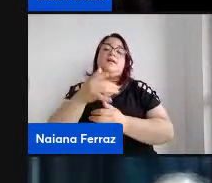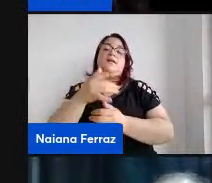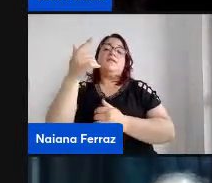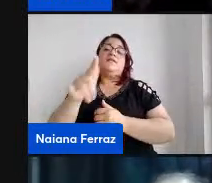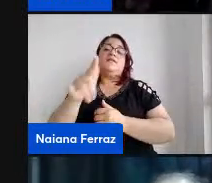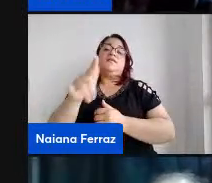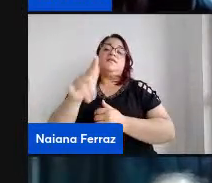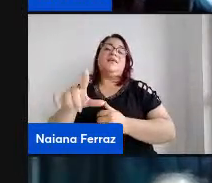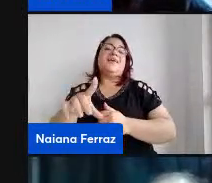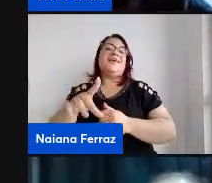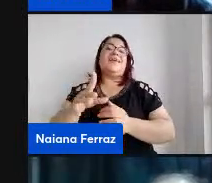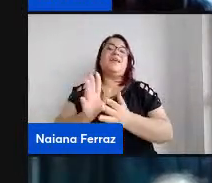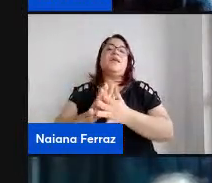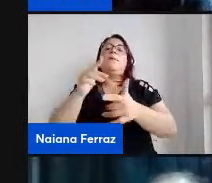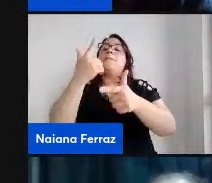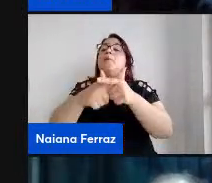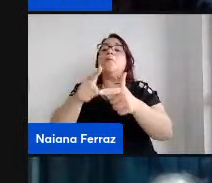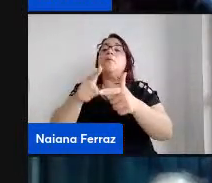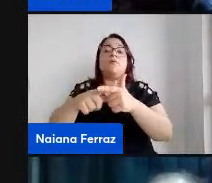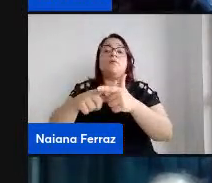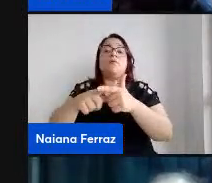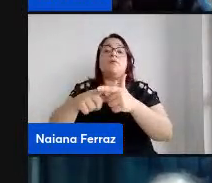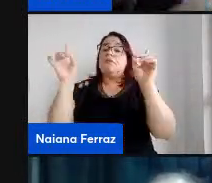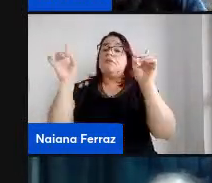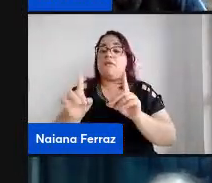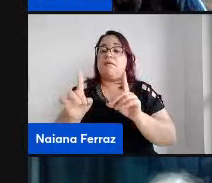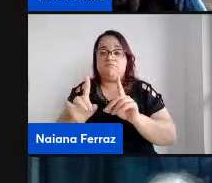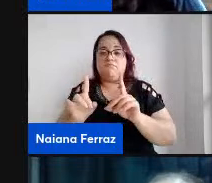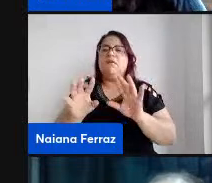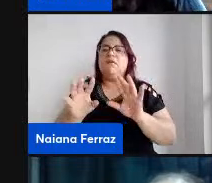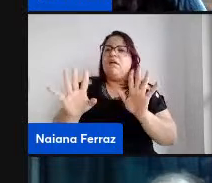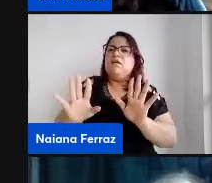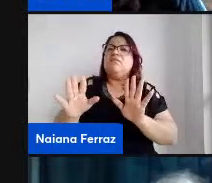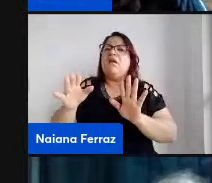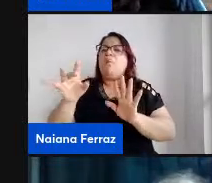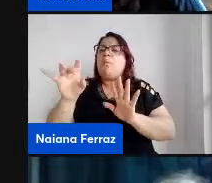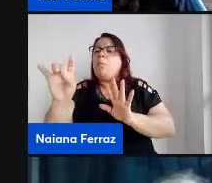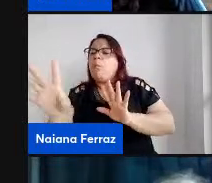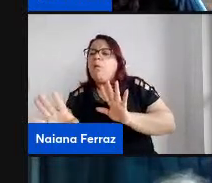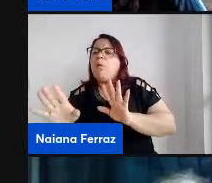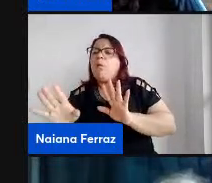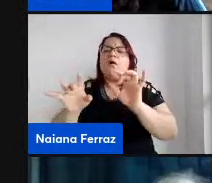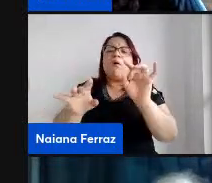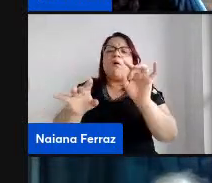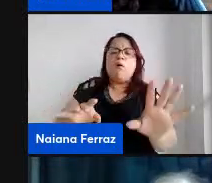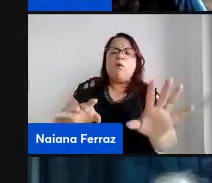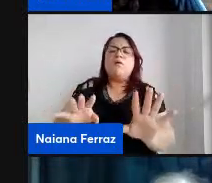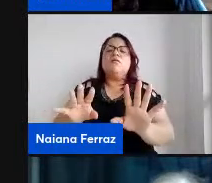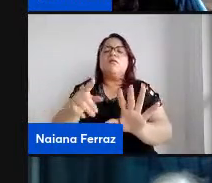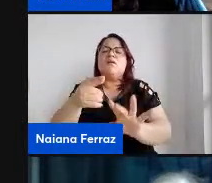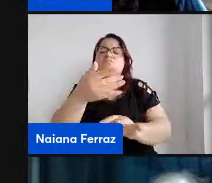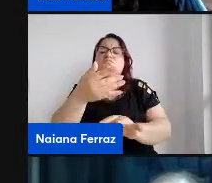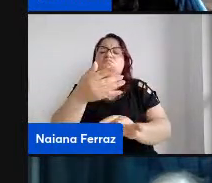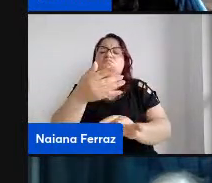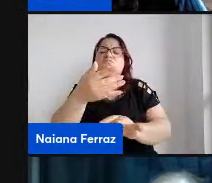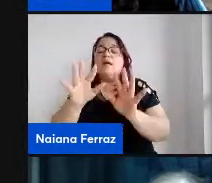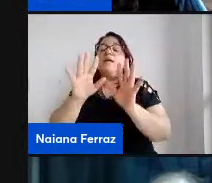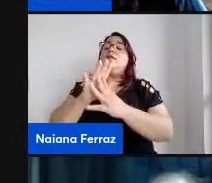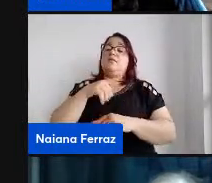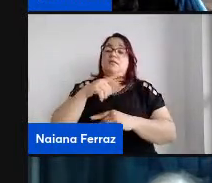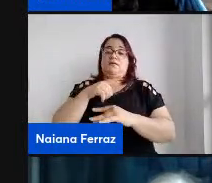déficit. Algumas sim têm e precisam de um ensino especializado. Isso não passa